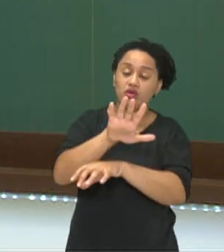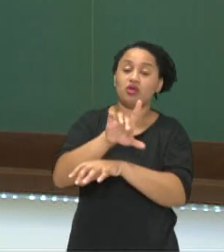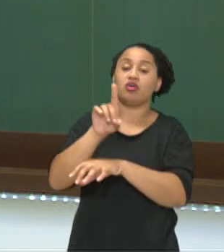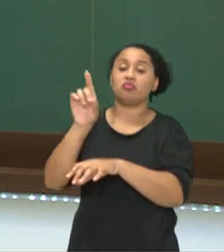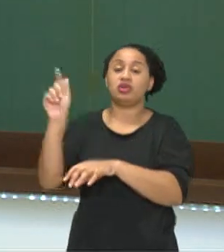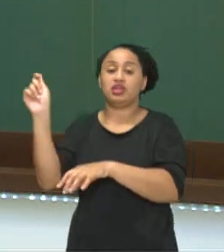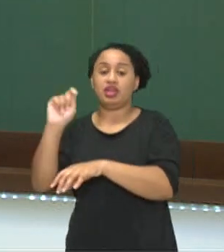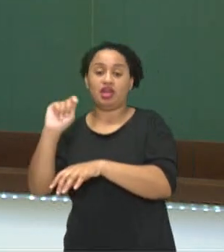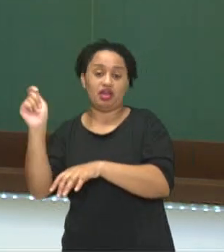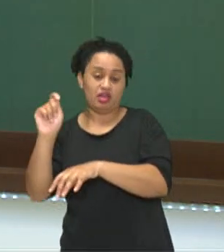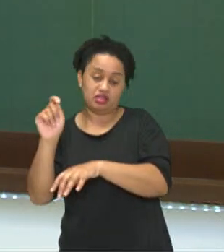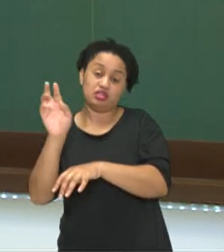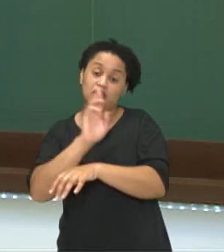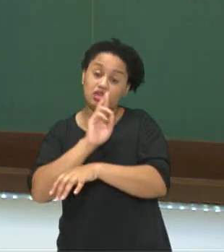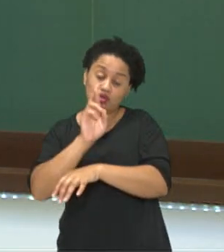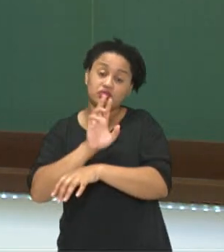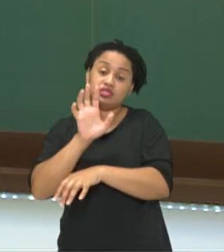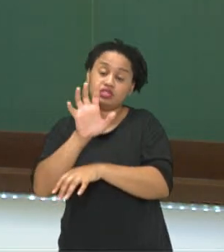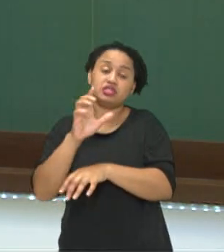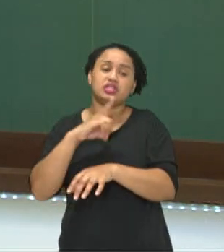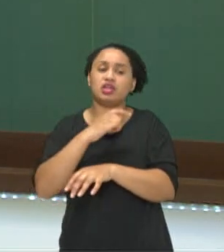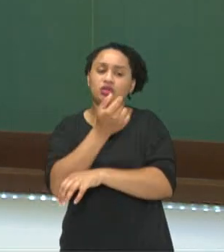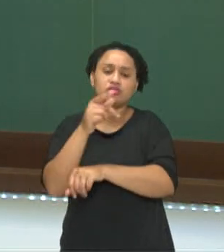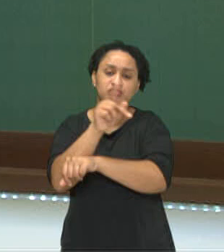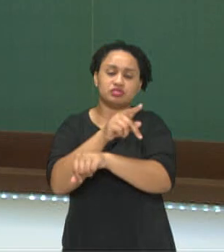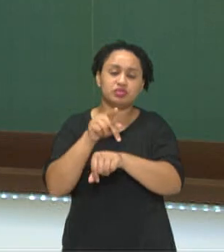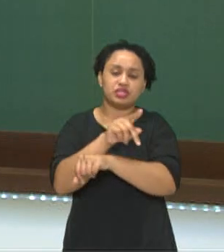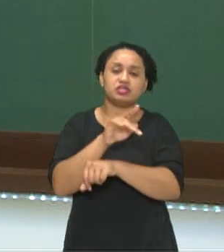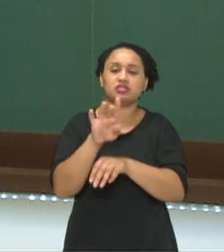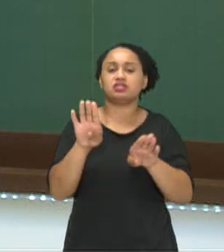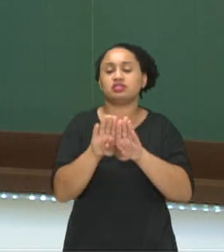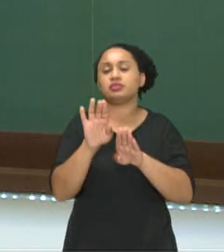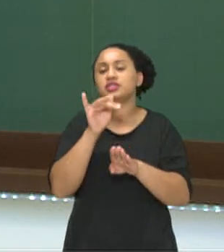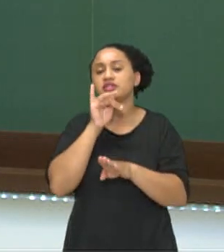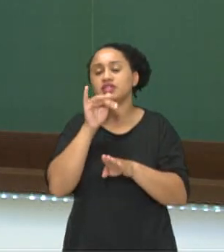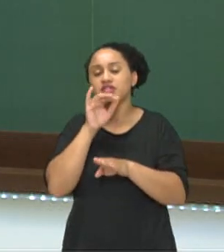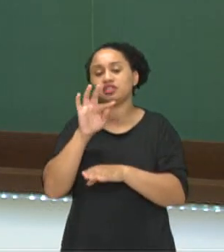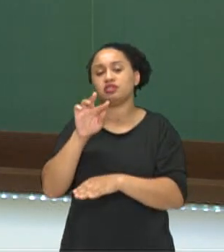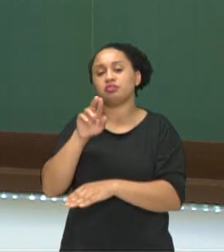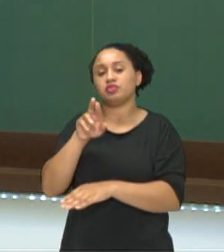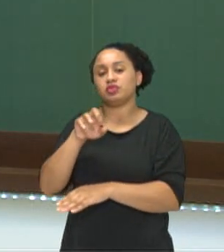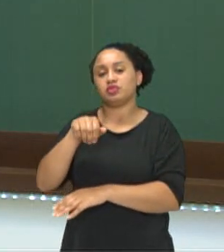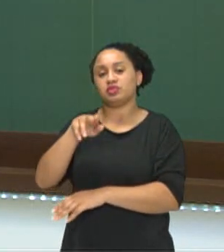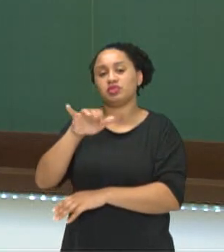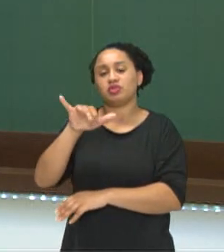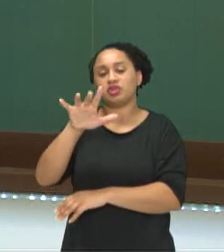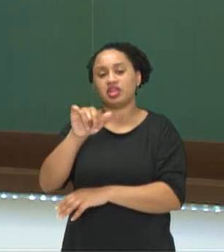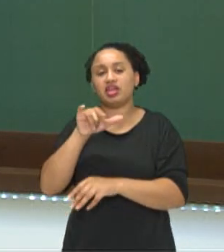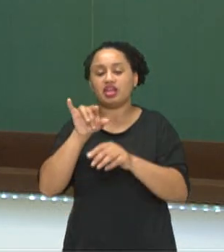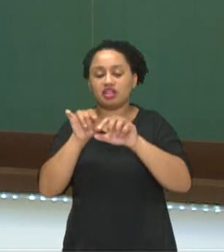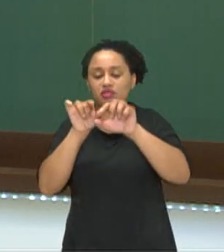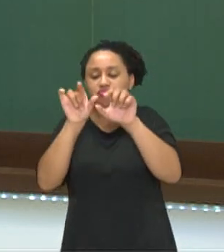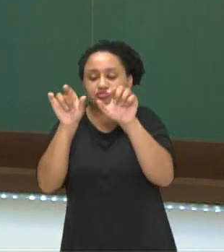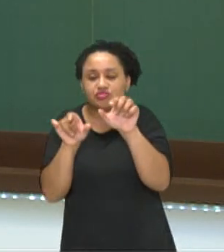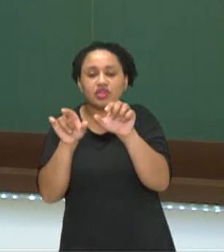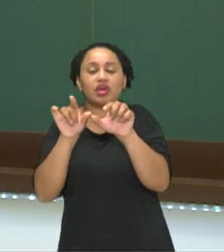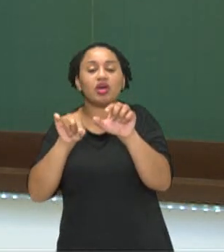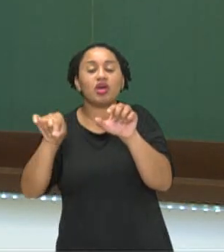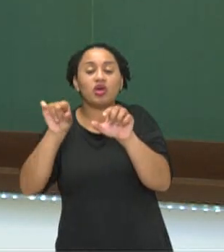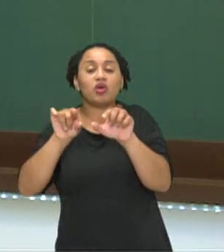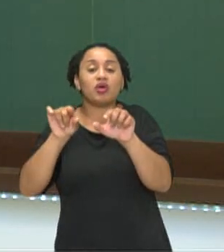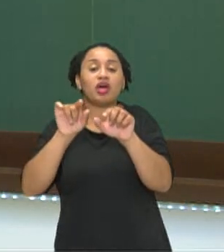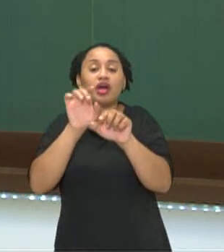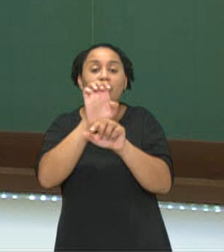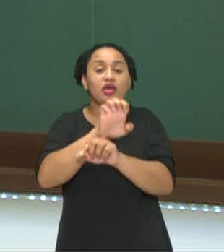Rússia é um dos exemplos, mas nós temos também outros países, como por exemplo a Turquia, que também possui uma pequena porção de terra no